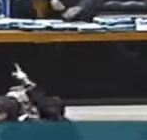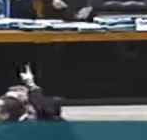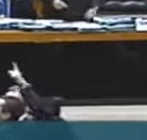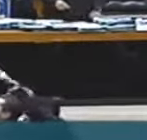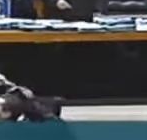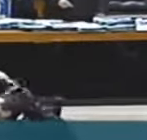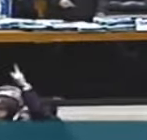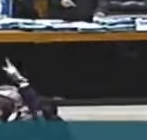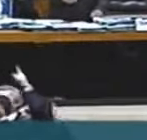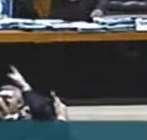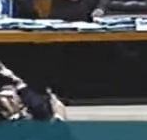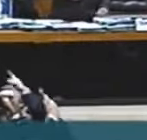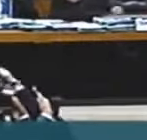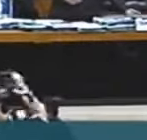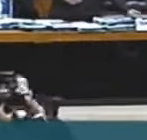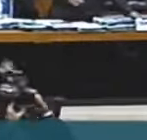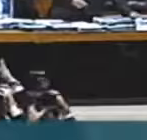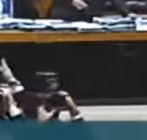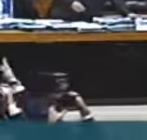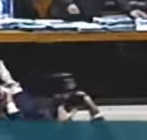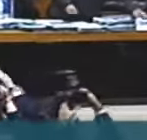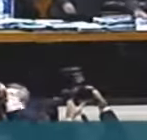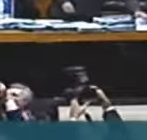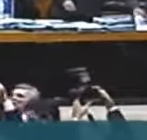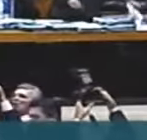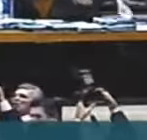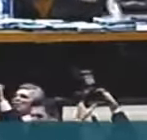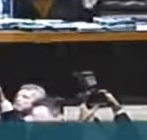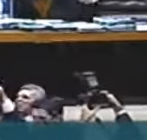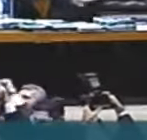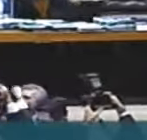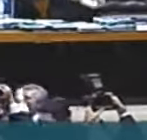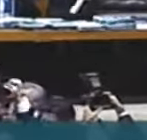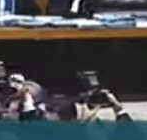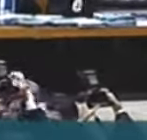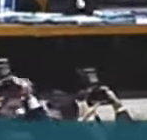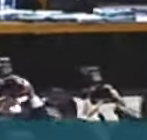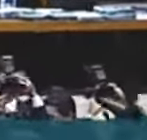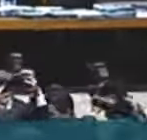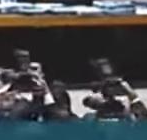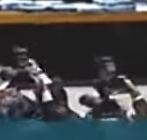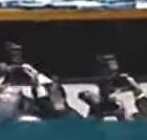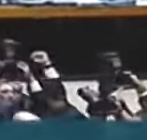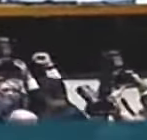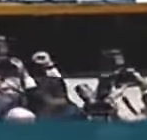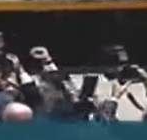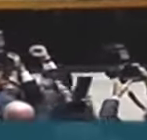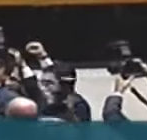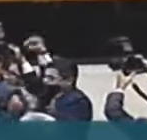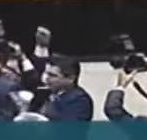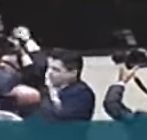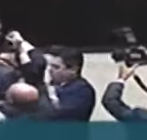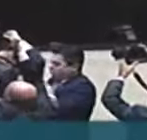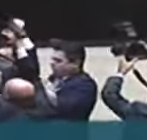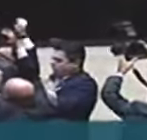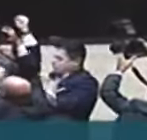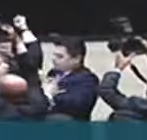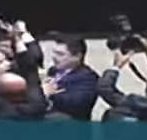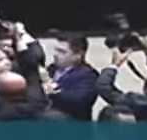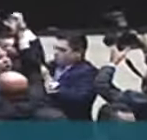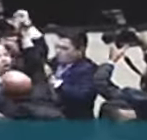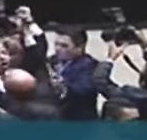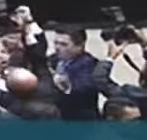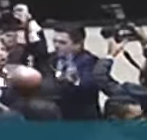São 7 horas e 19 minutos, depois de mais de uma hora e meia de suspensão da sessão extraordinária para votação da reforma